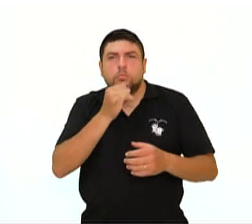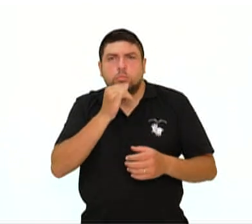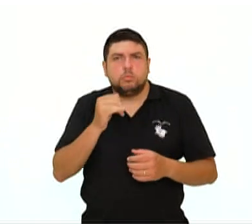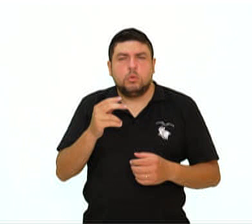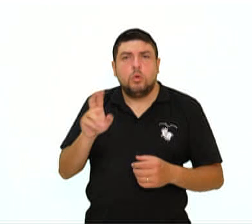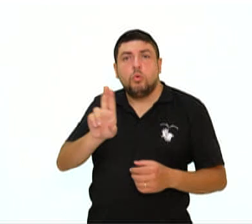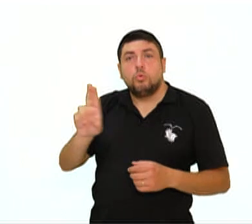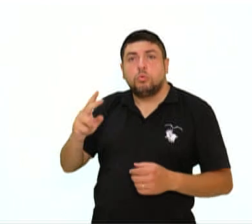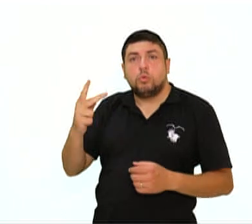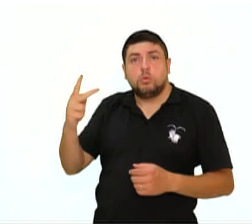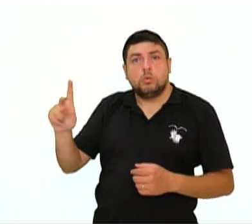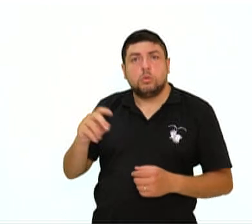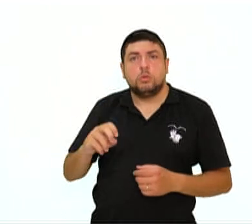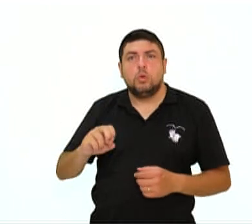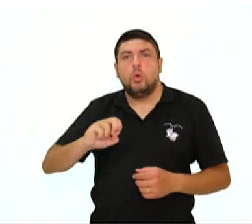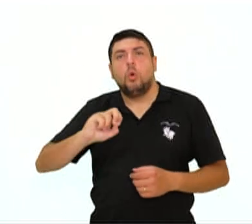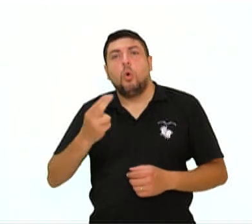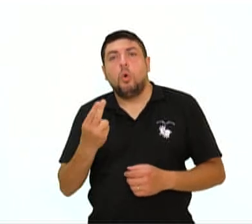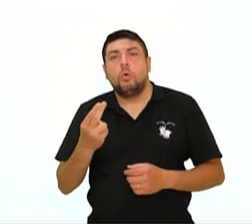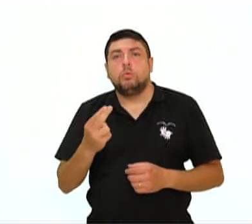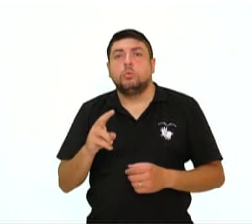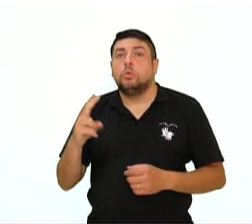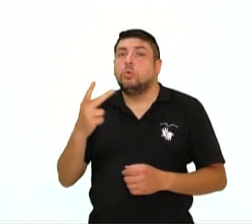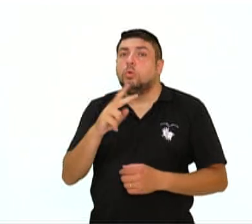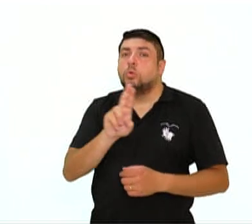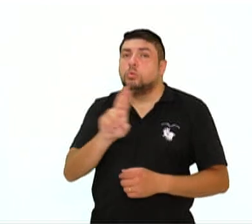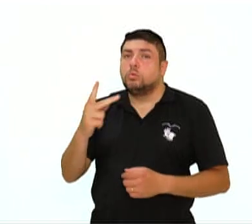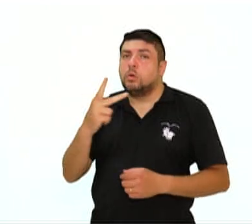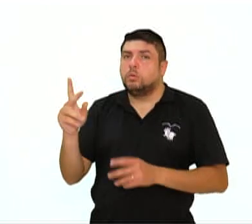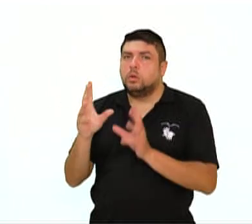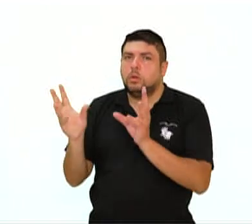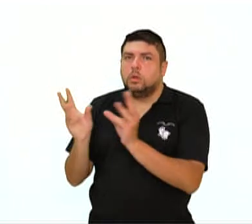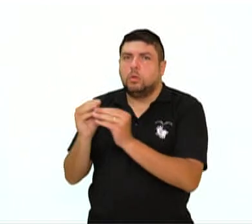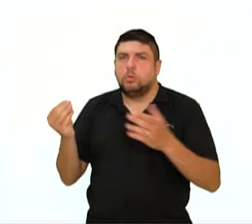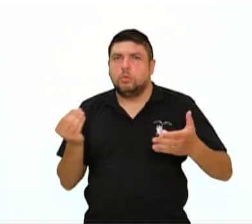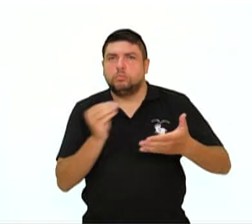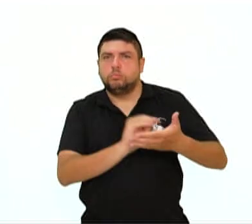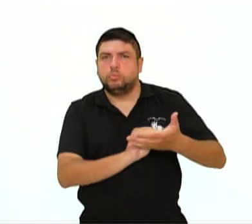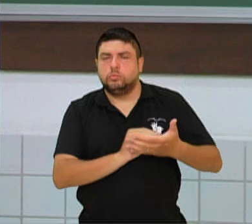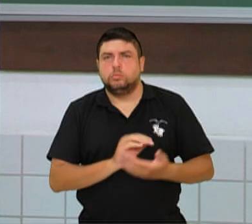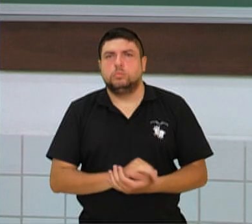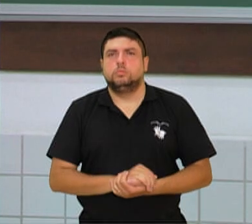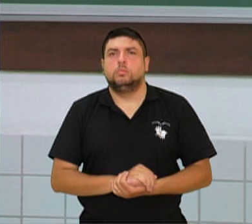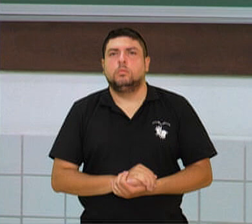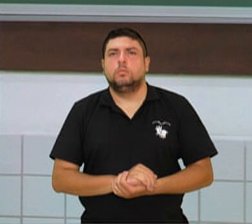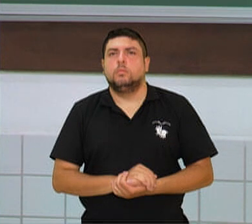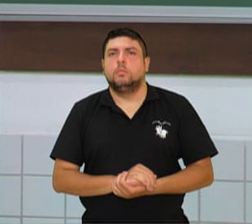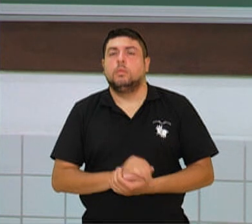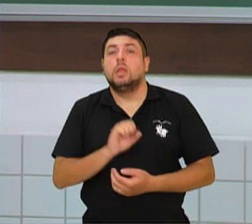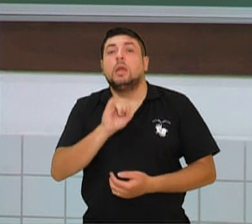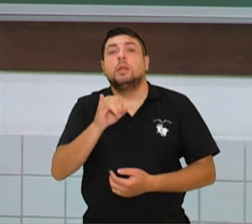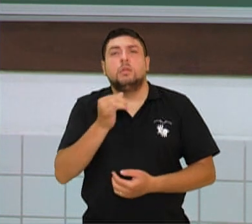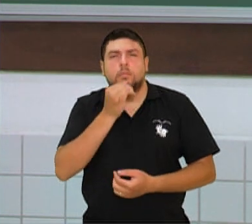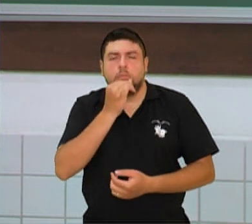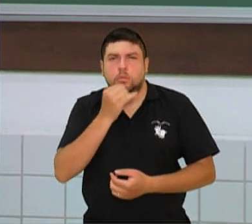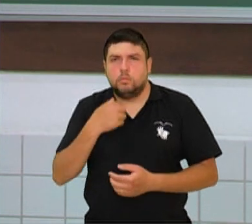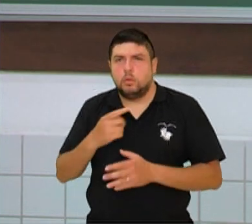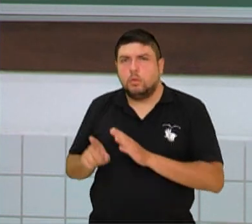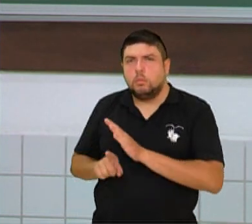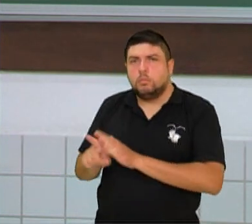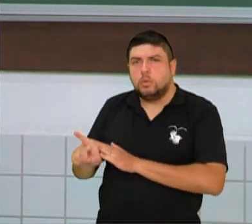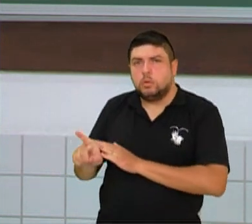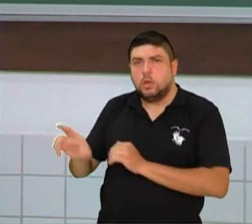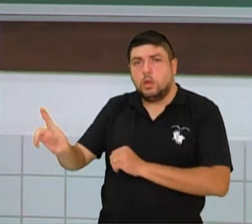nome ou sigla do nome do entrevistado. Bom, é claro, né? Então, se eu estou perguntando e se ele